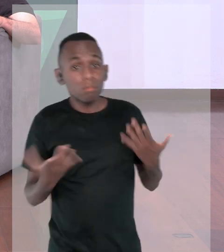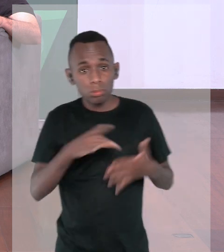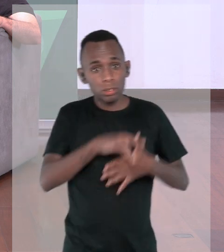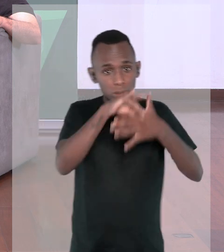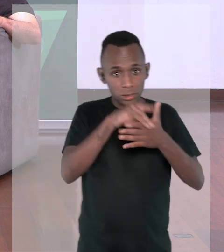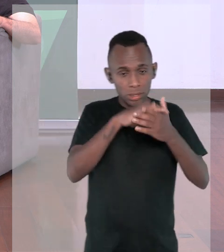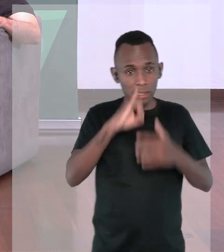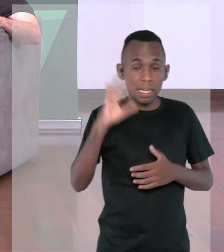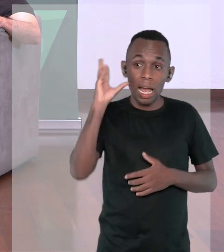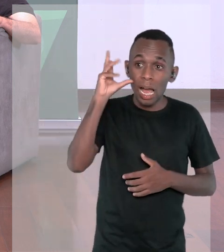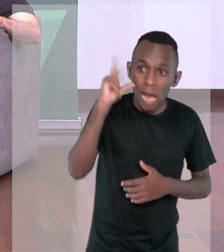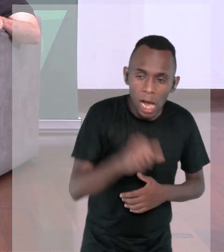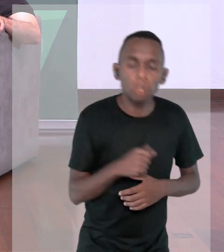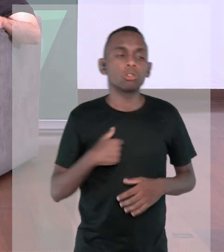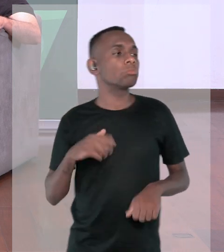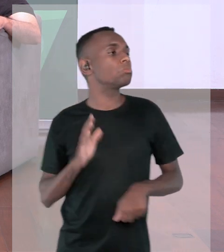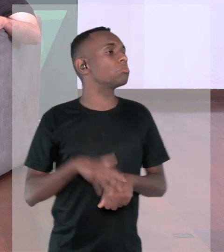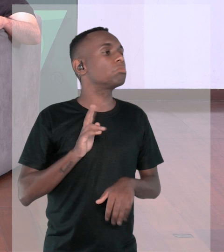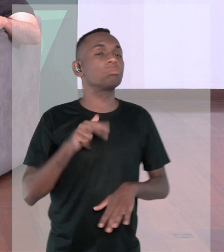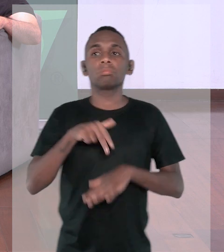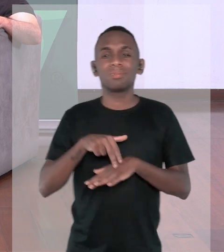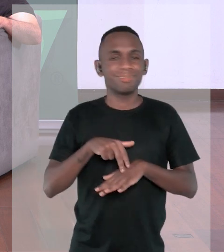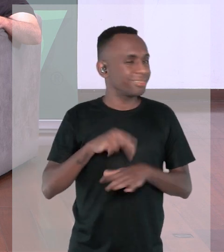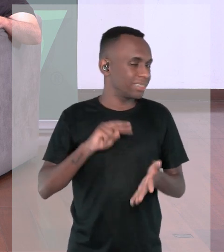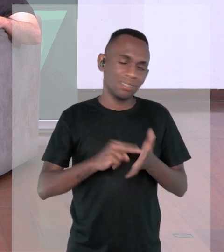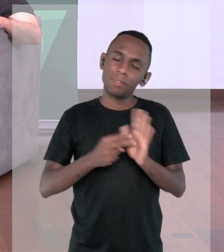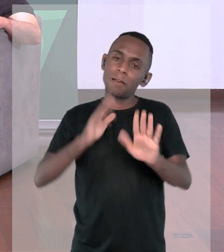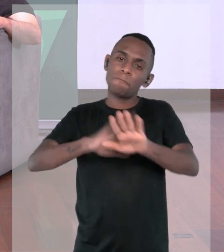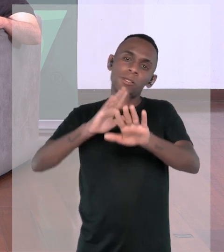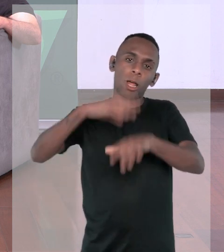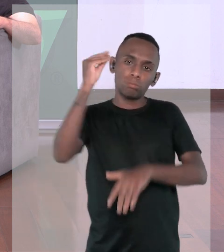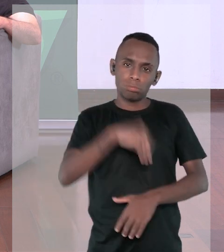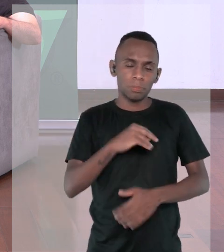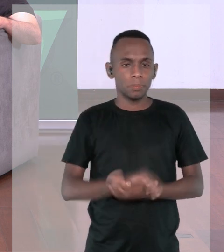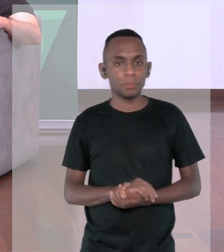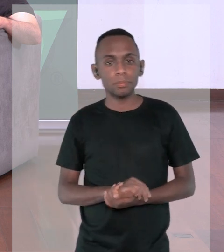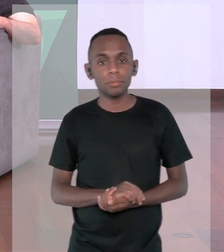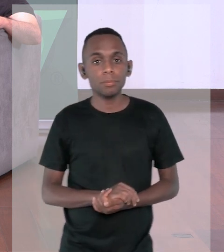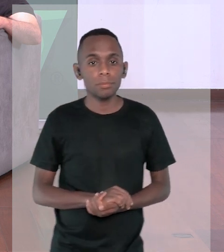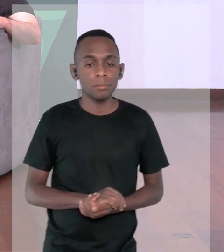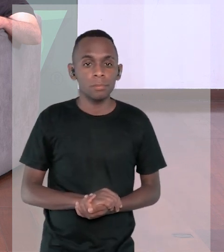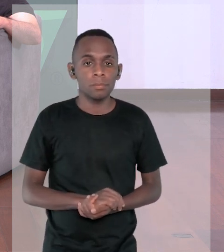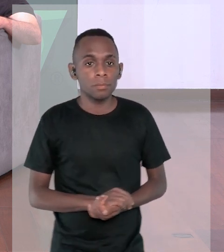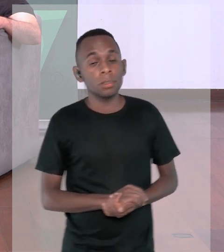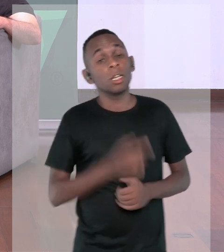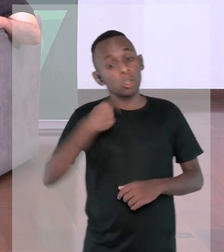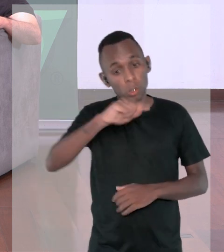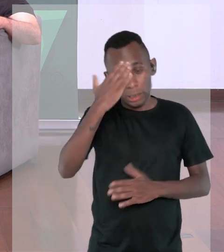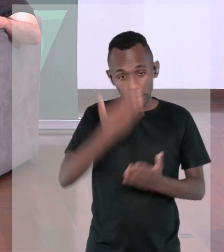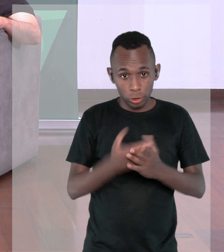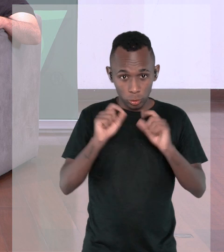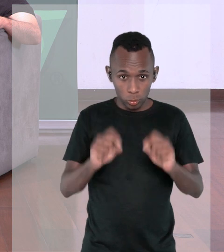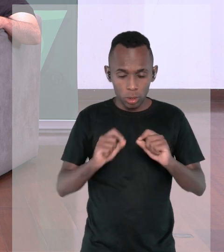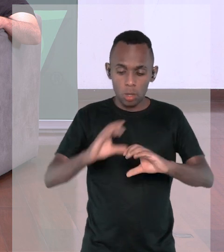inevitavelmente. Você acha que está ficando bem na fita, mas você está exposto. Então, qual que é o ponto que a gente defende, Chico?